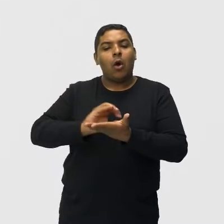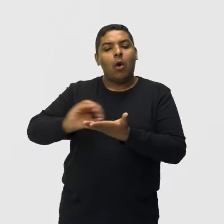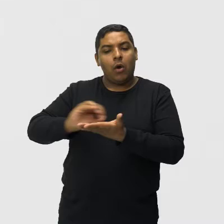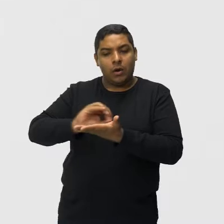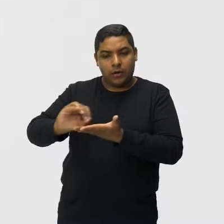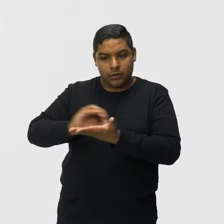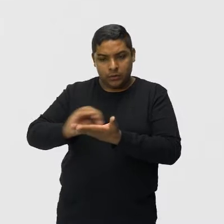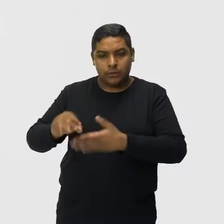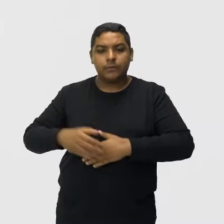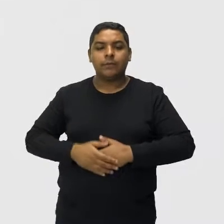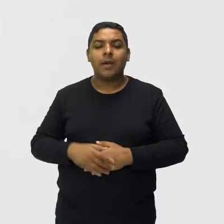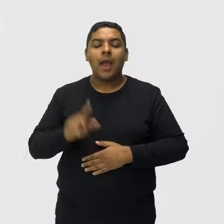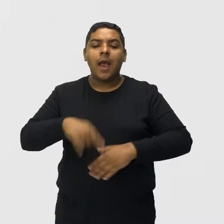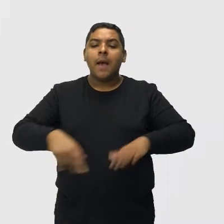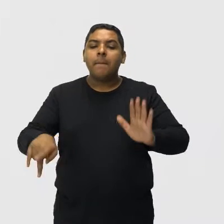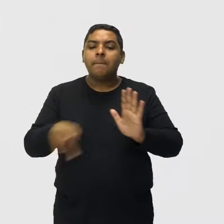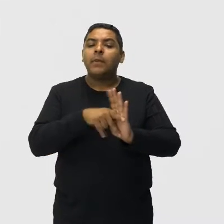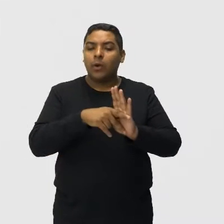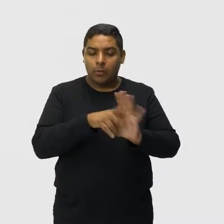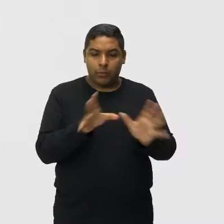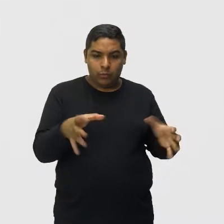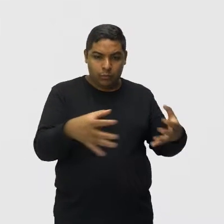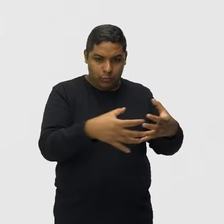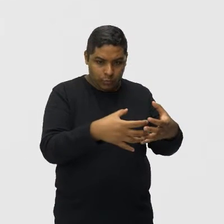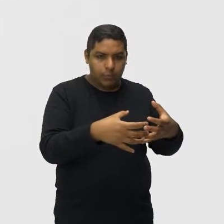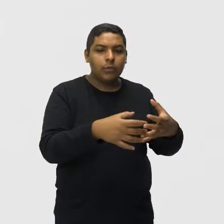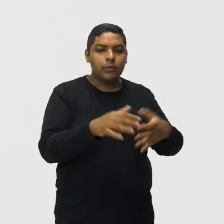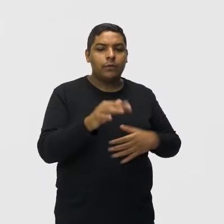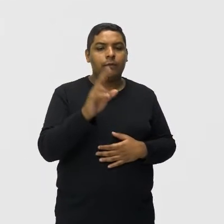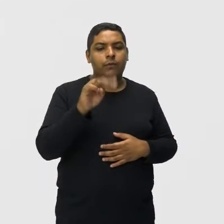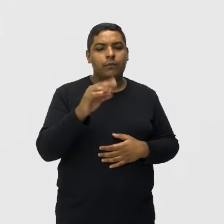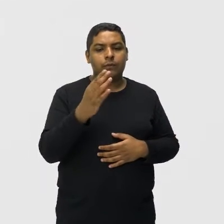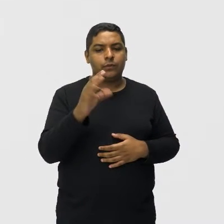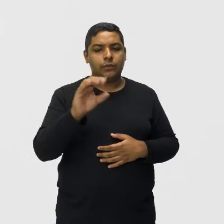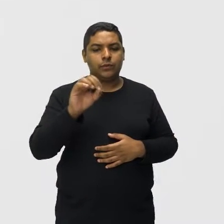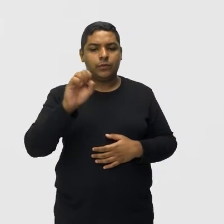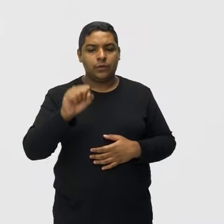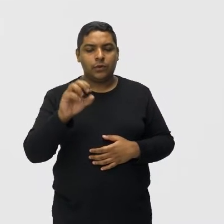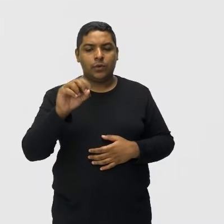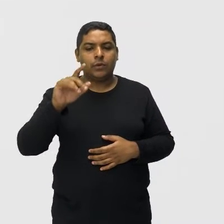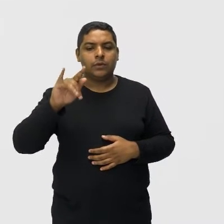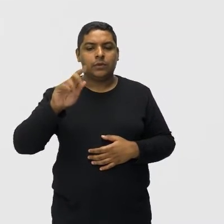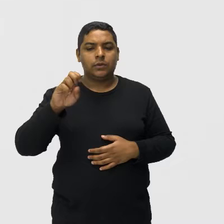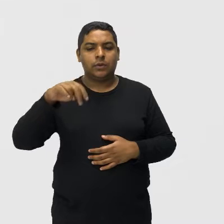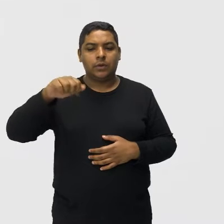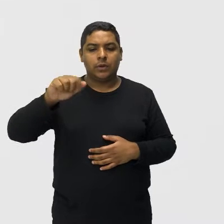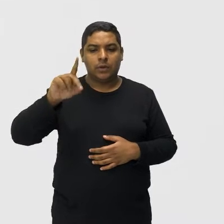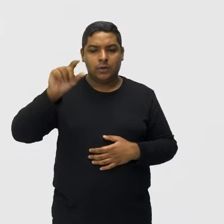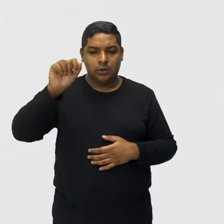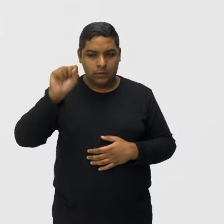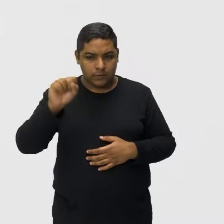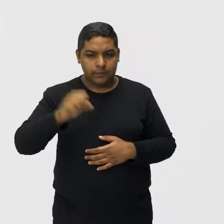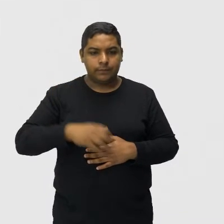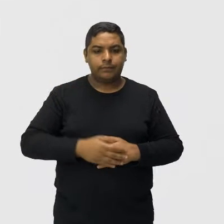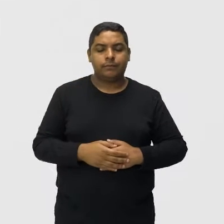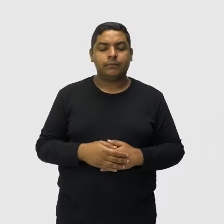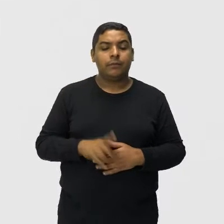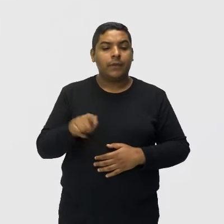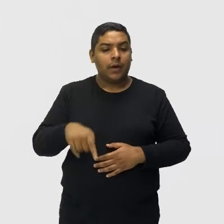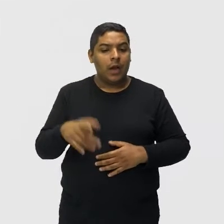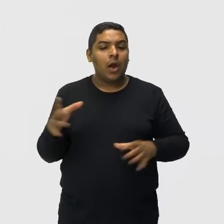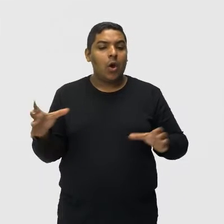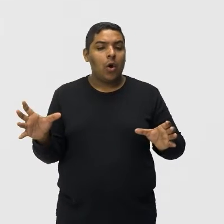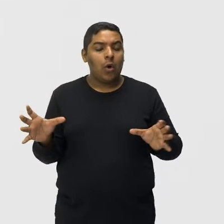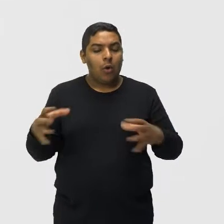ao grupo de funções oxigenadas, porque tem o elemento oxigênio na sua cadeia, né? Na sua